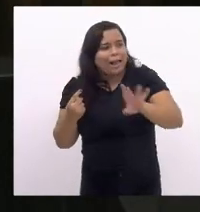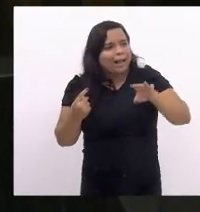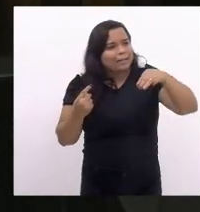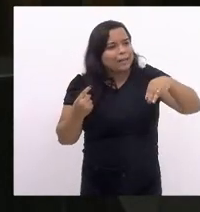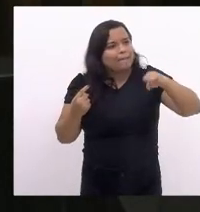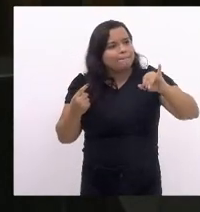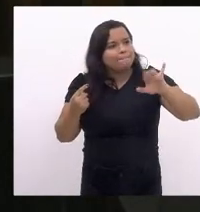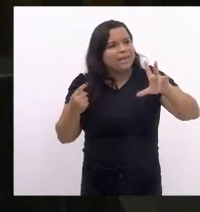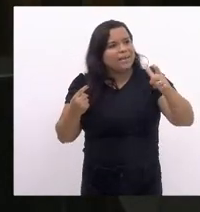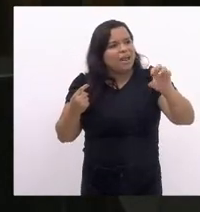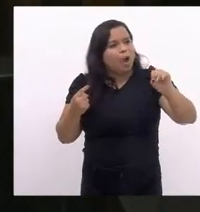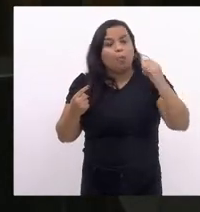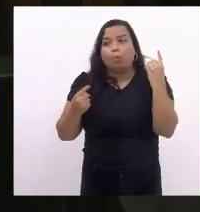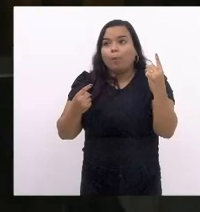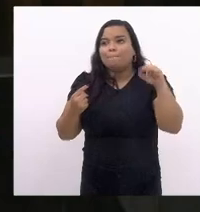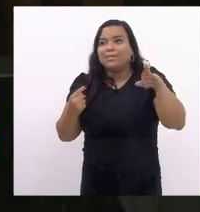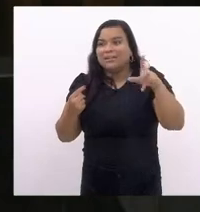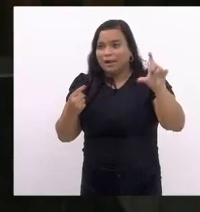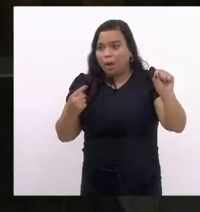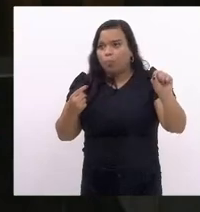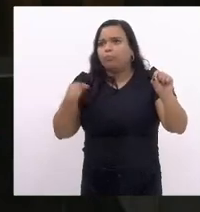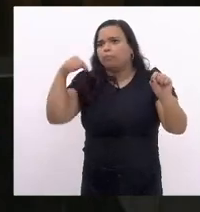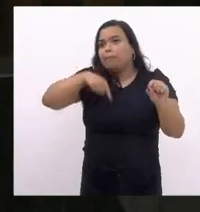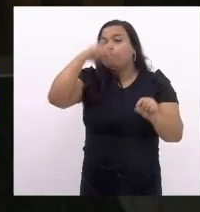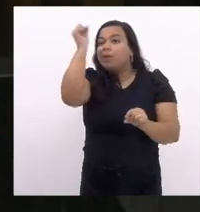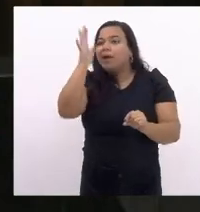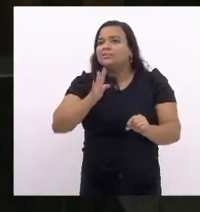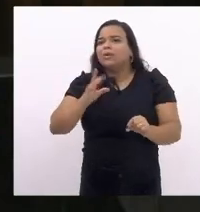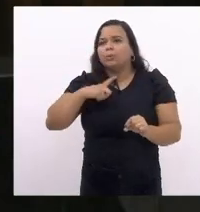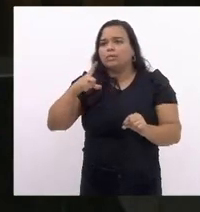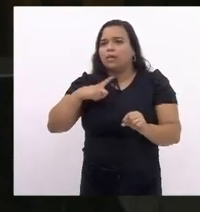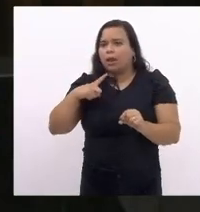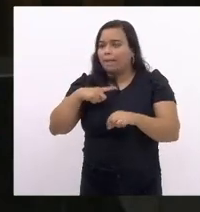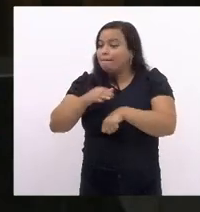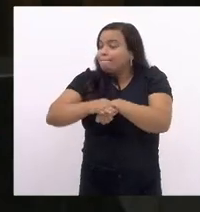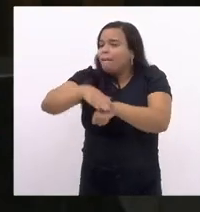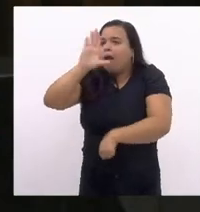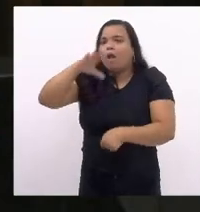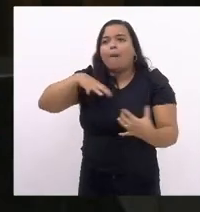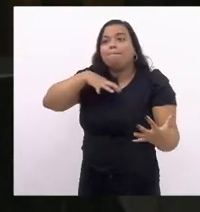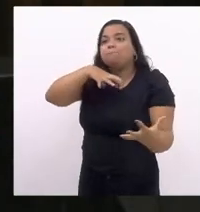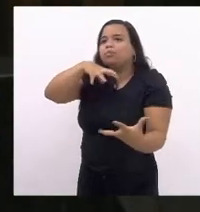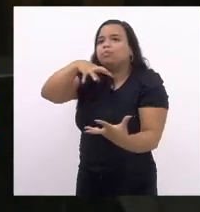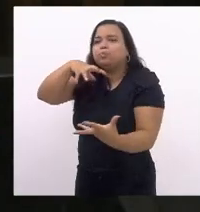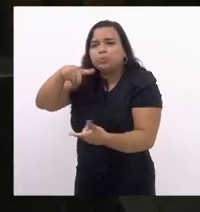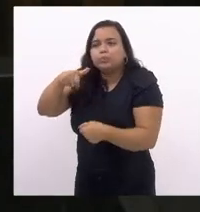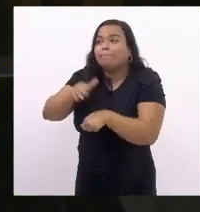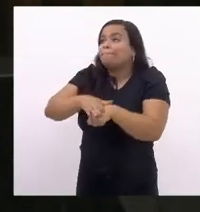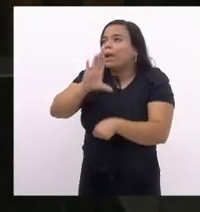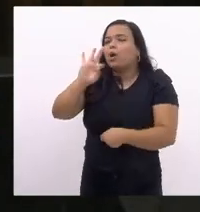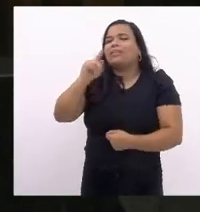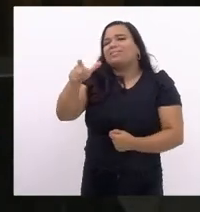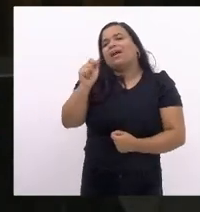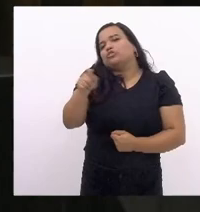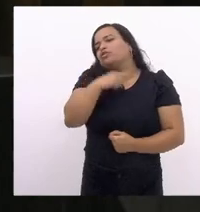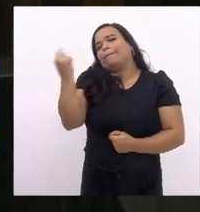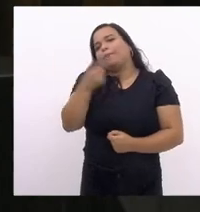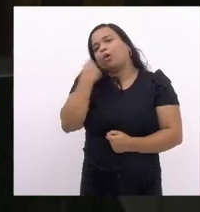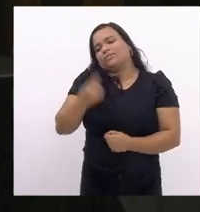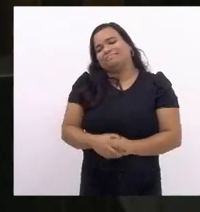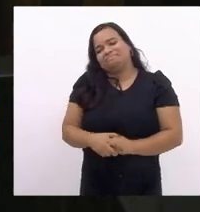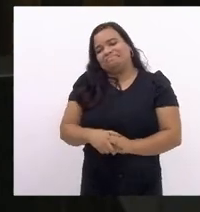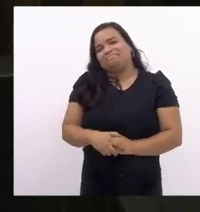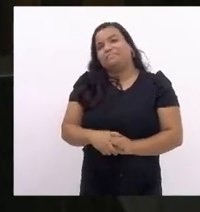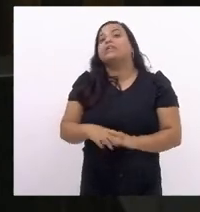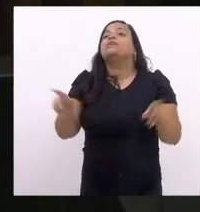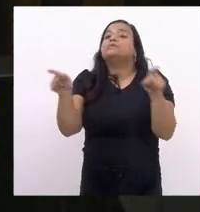mundo com a maior taxa de mortalidade para a Covid, além de ser também o país no mundo com a